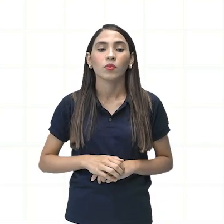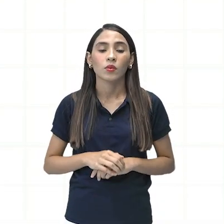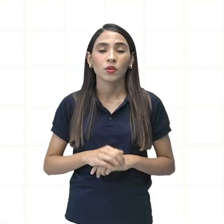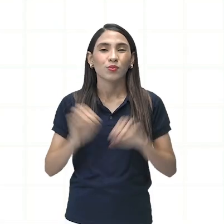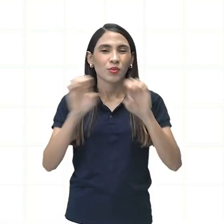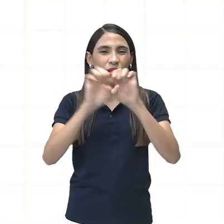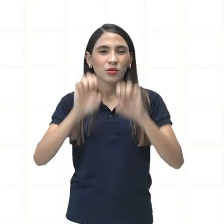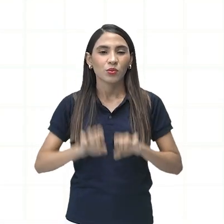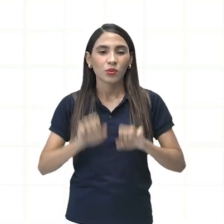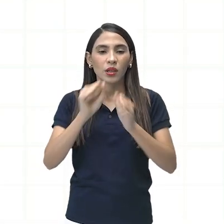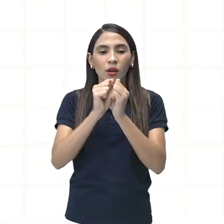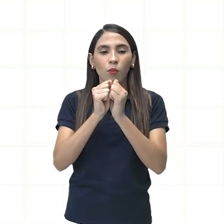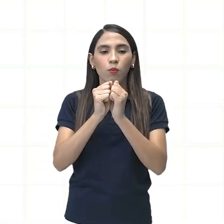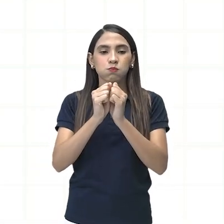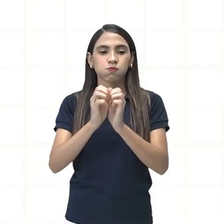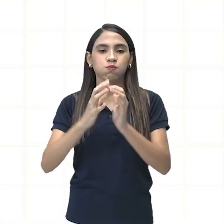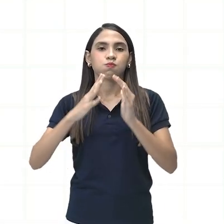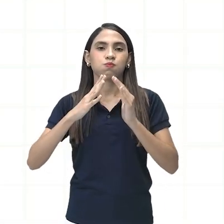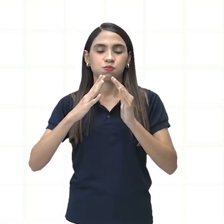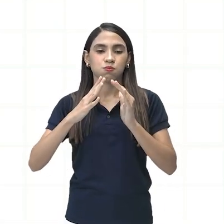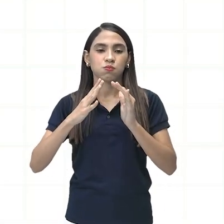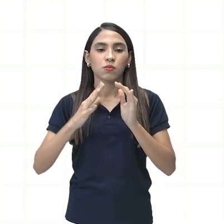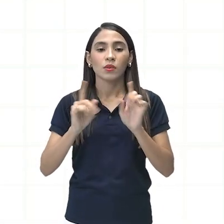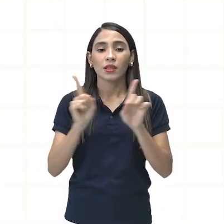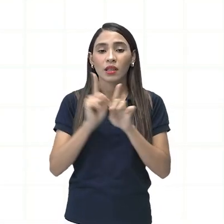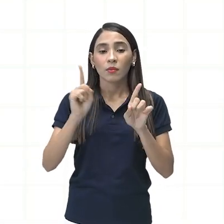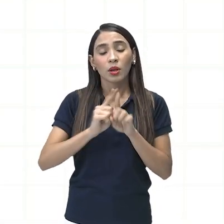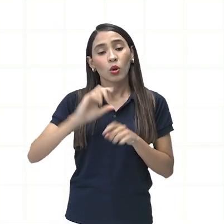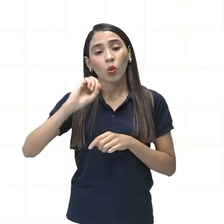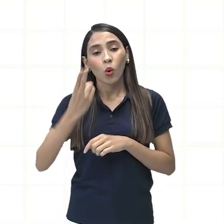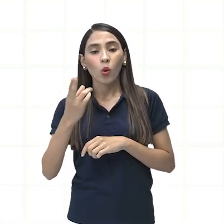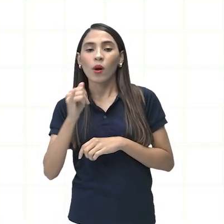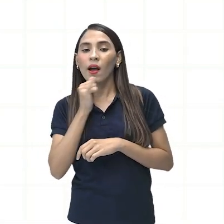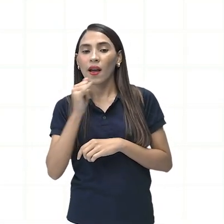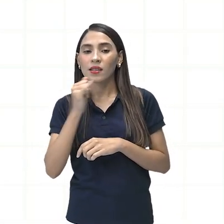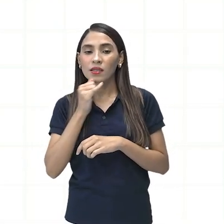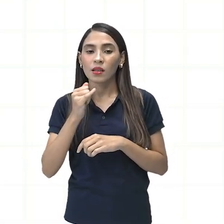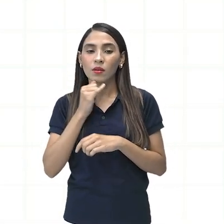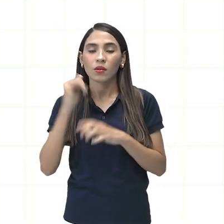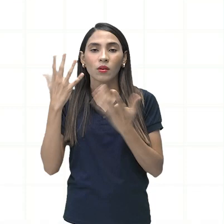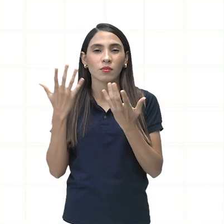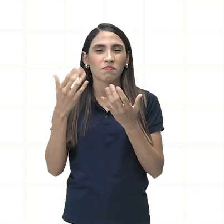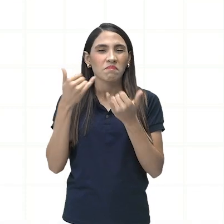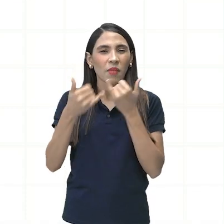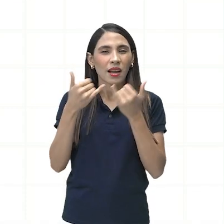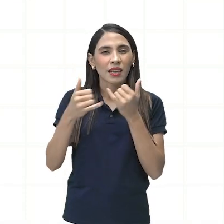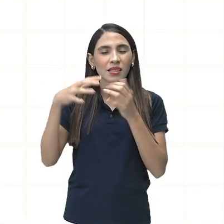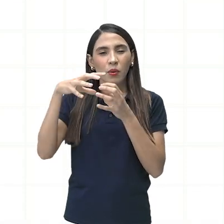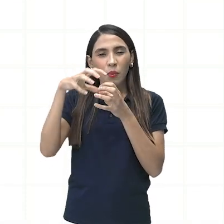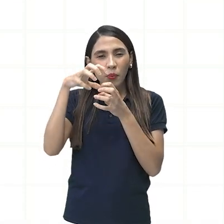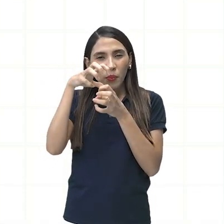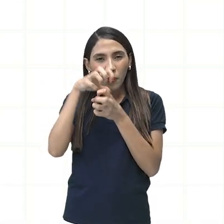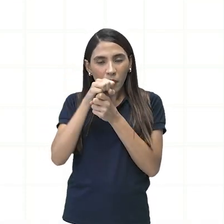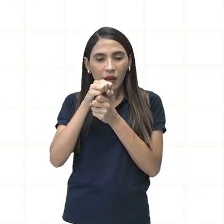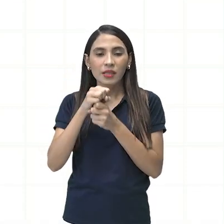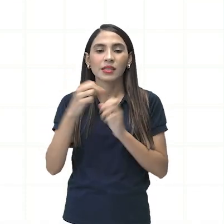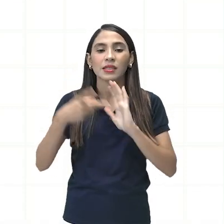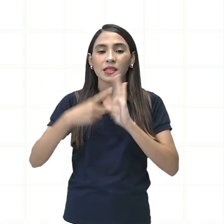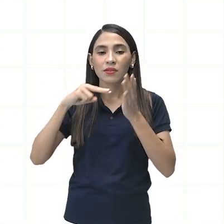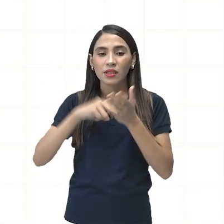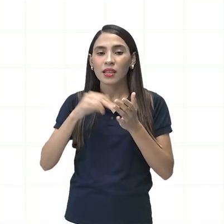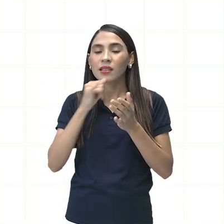uma forma de vagem do tipo inflada ou uma forma de vagem que seria constrita, que